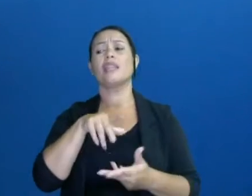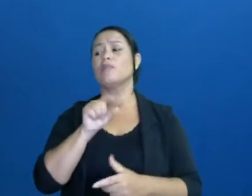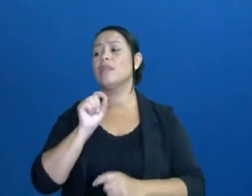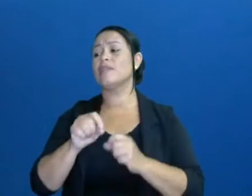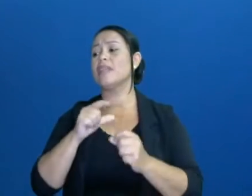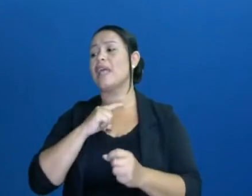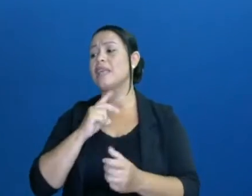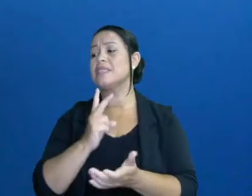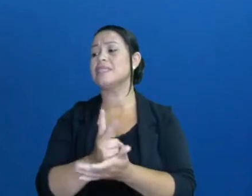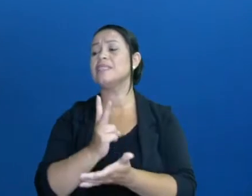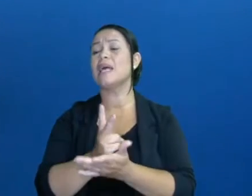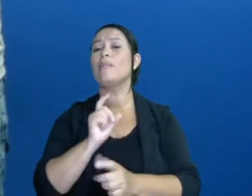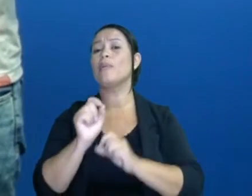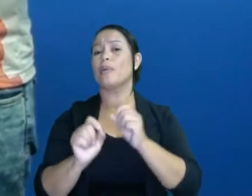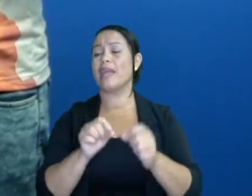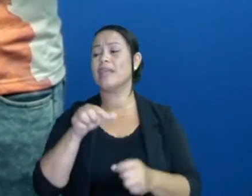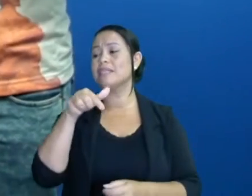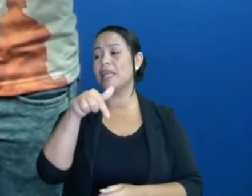vai ter cerca de